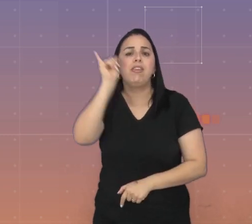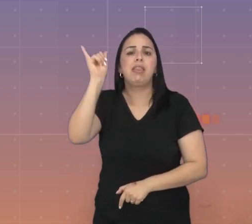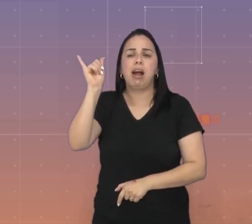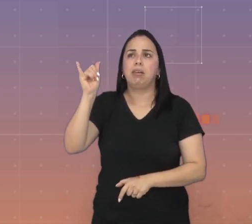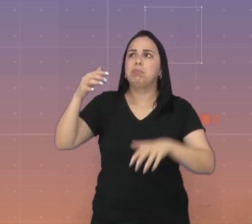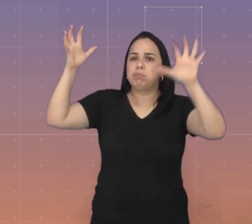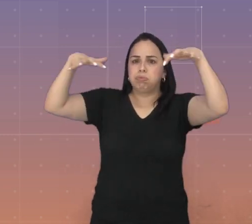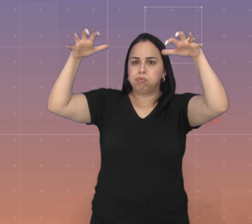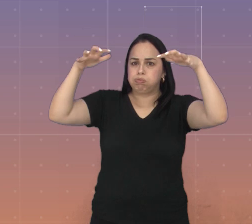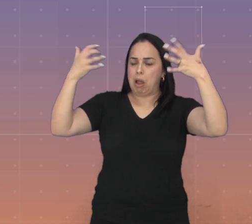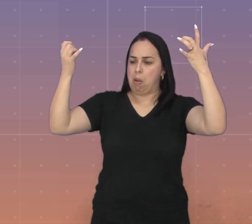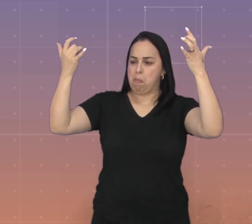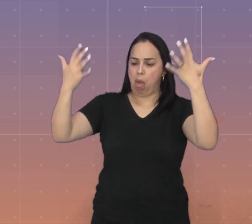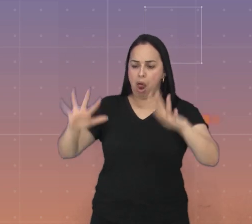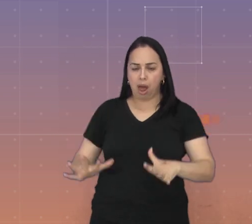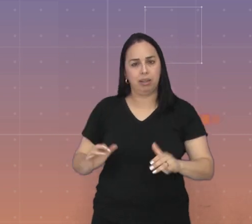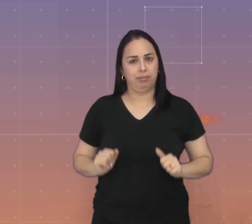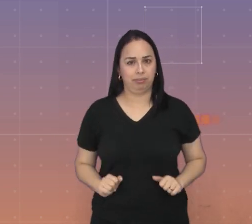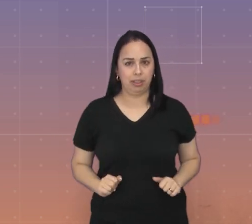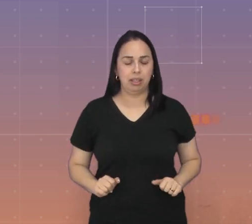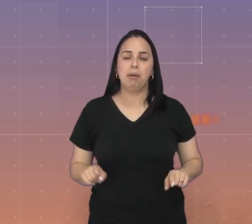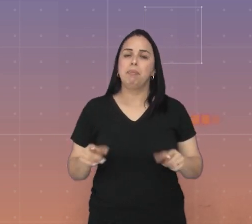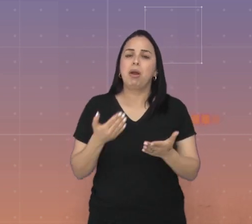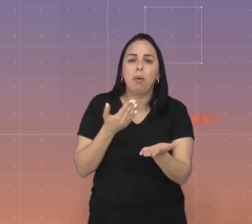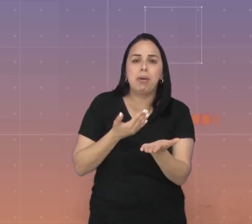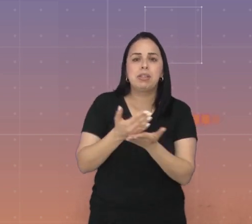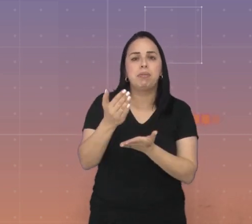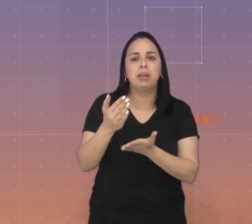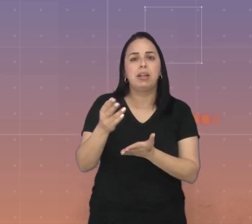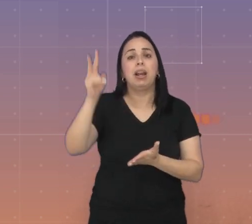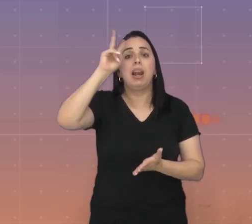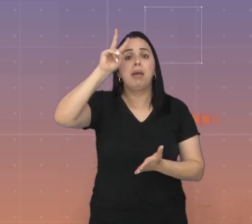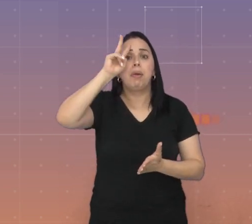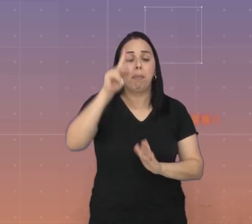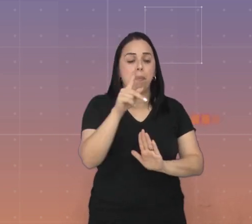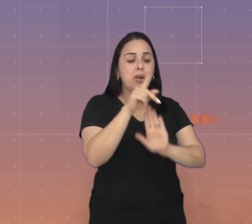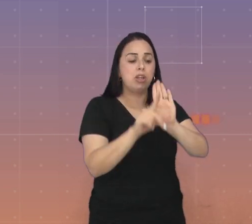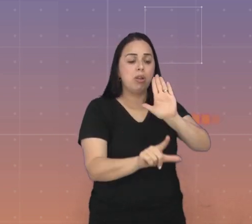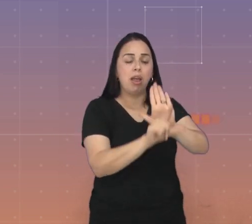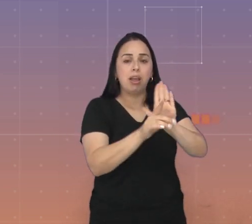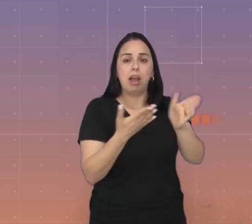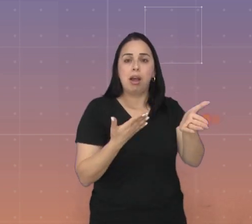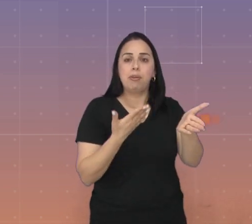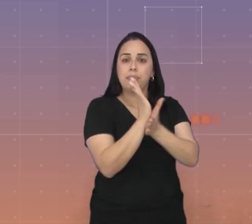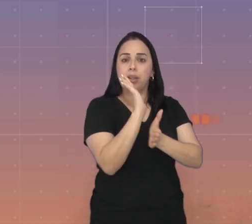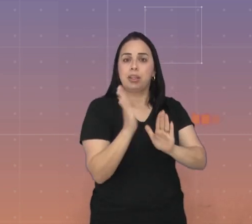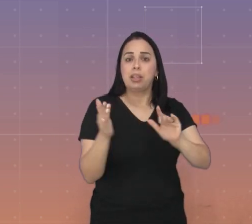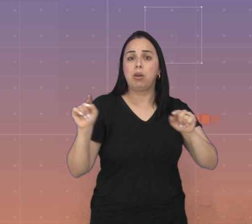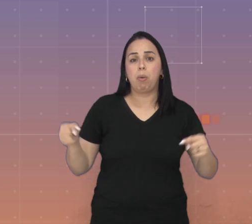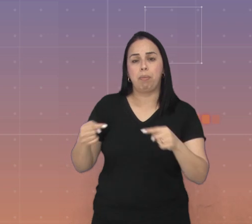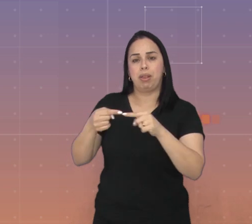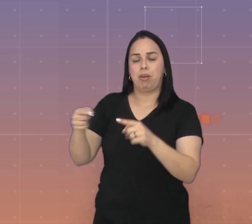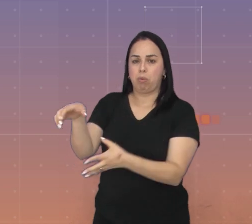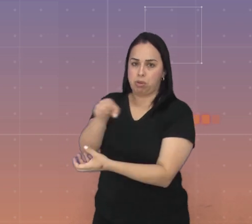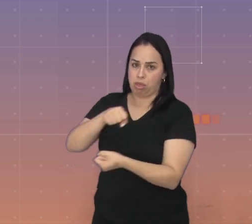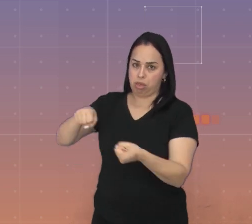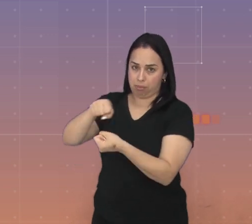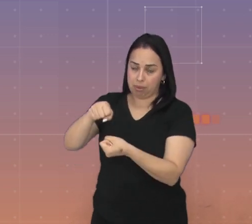prevenir desastres na cidade. E para começar, a gente relembra um projeto aprovado no ano passado que tem como